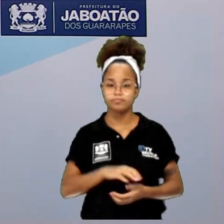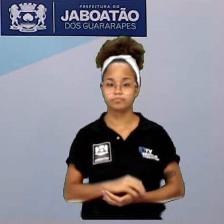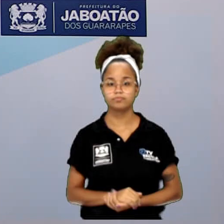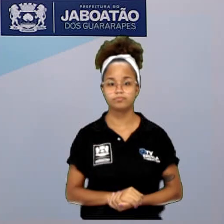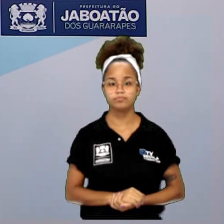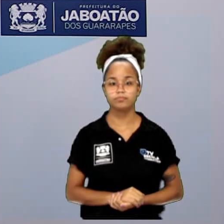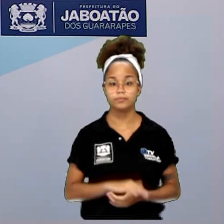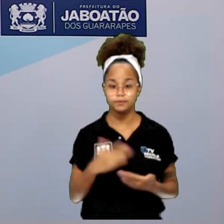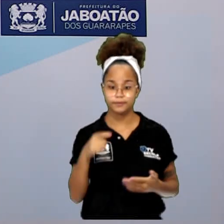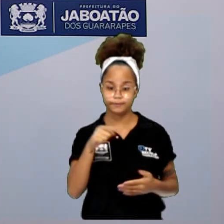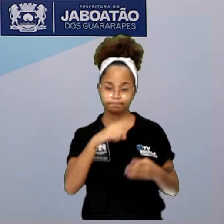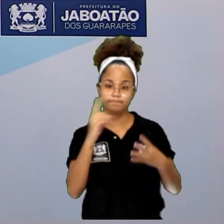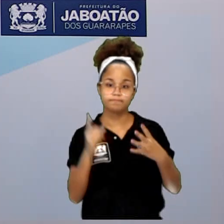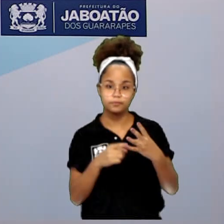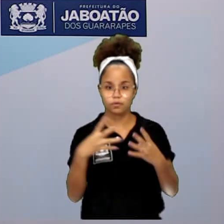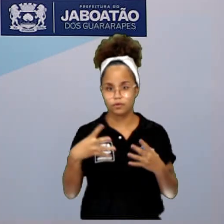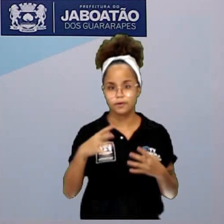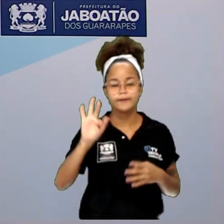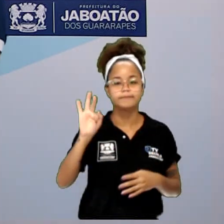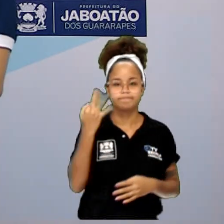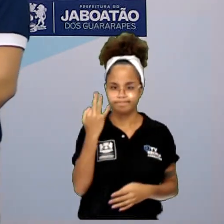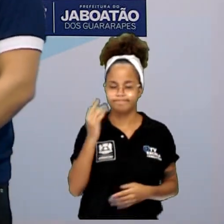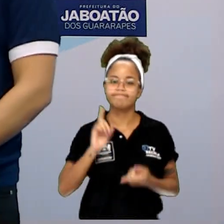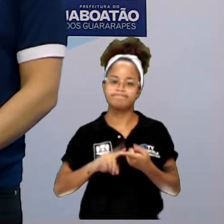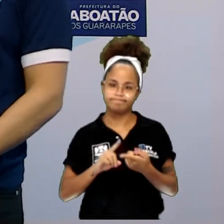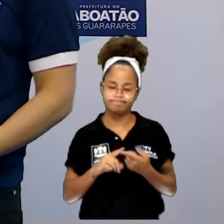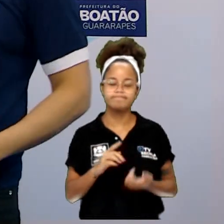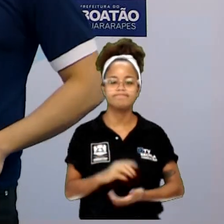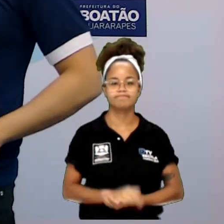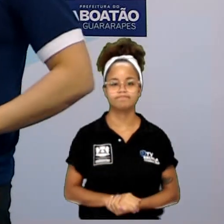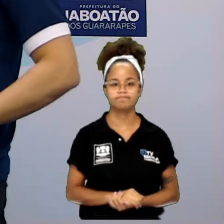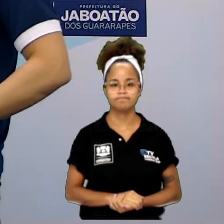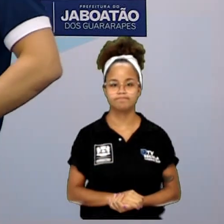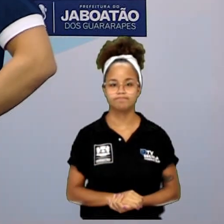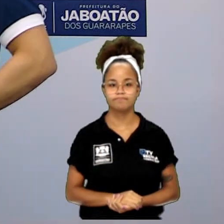esse item 4 aí também não está de acordo para a gente respondê-lo. Agora vamos ao item 5.